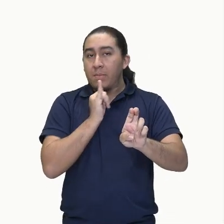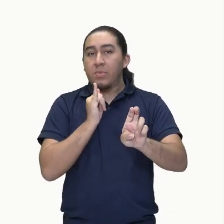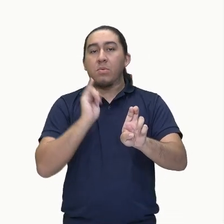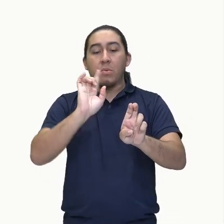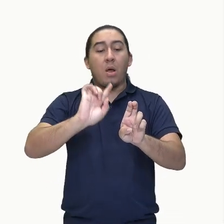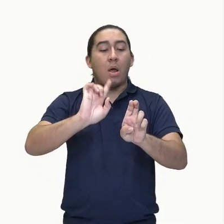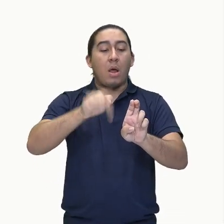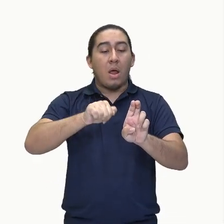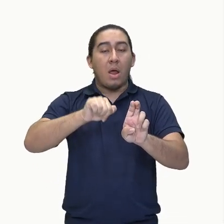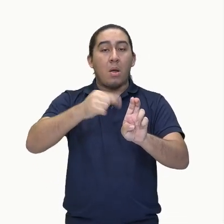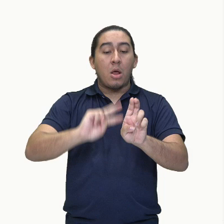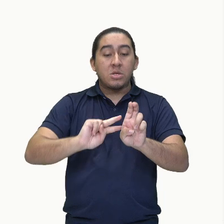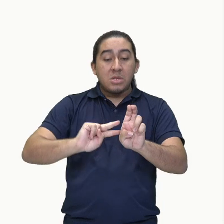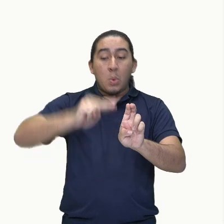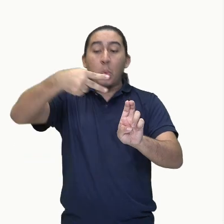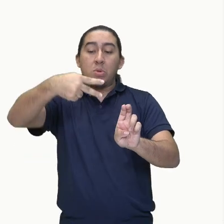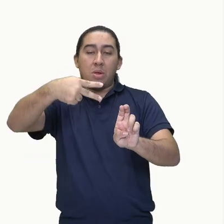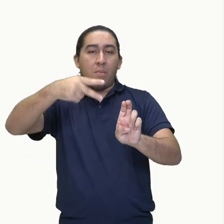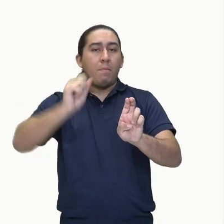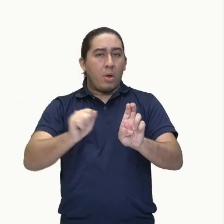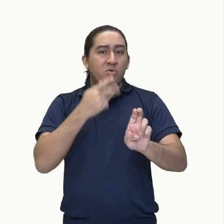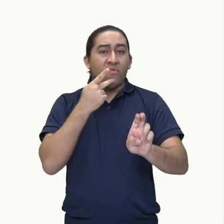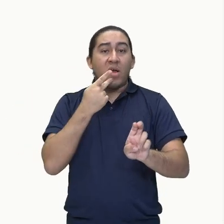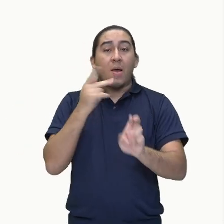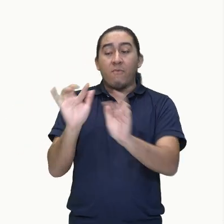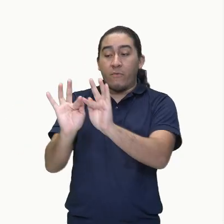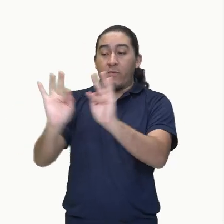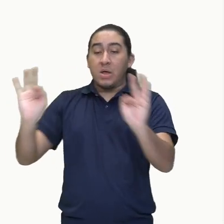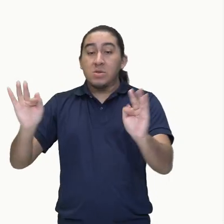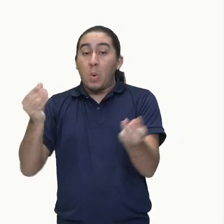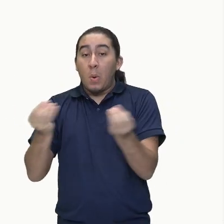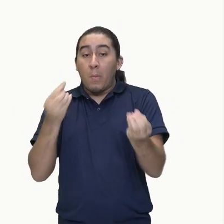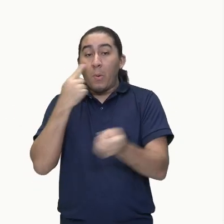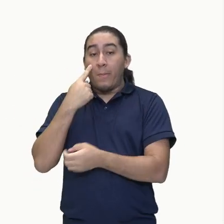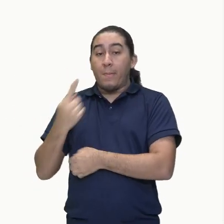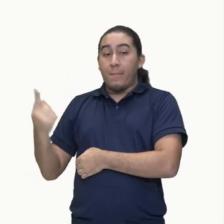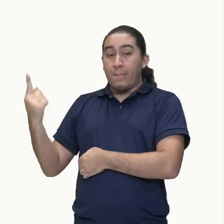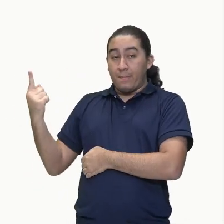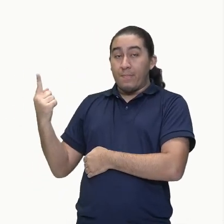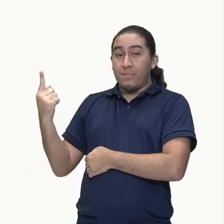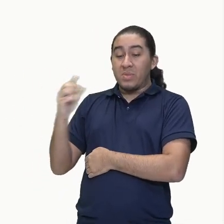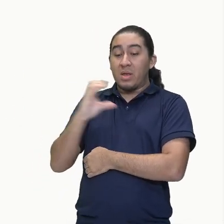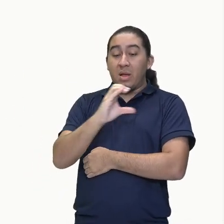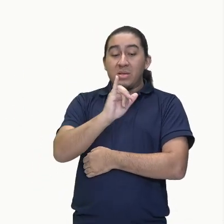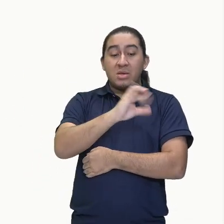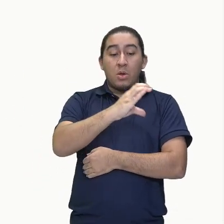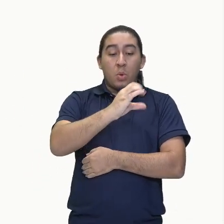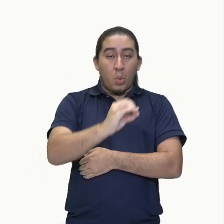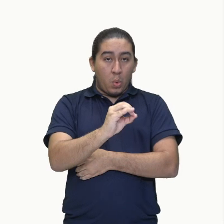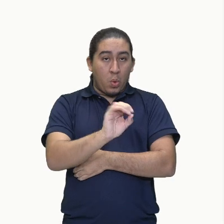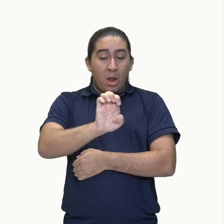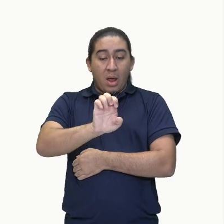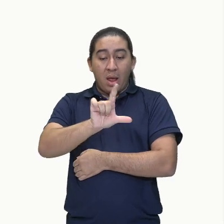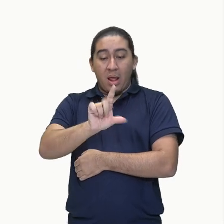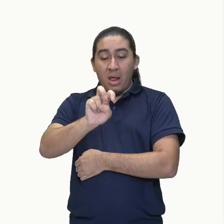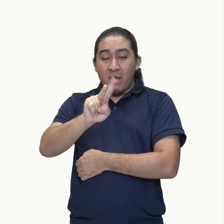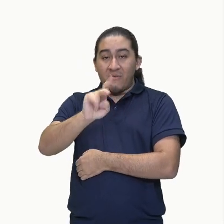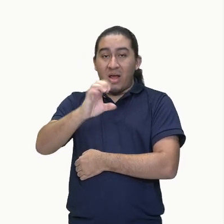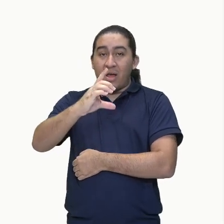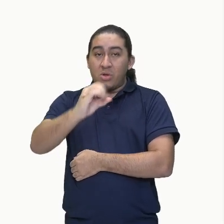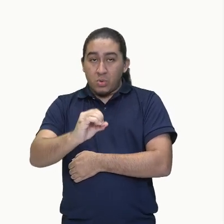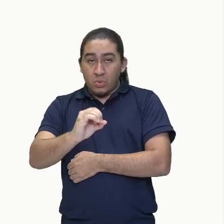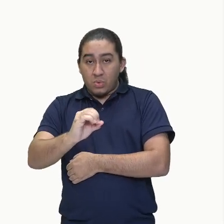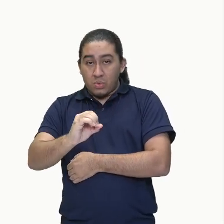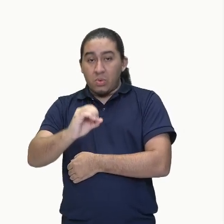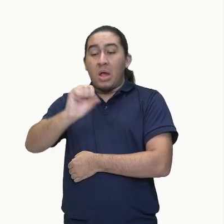à segunda potência. Então, aqui eu tenho 5 elevado à segunda potência. Ou,